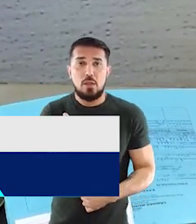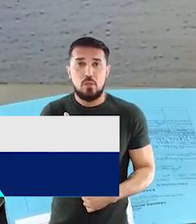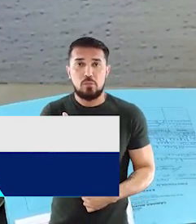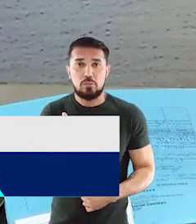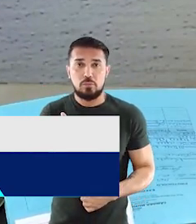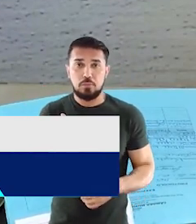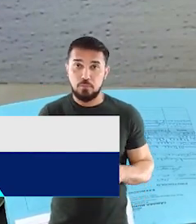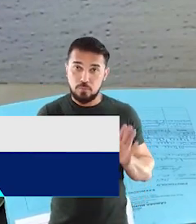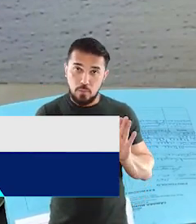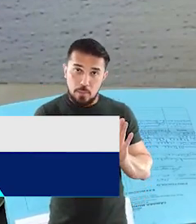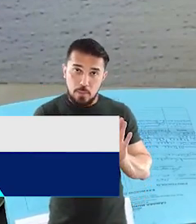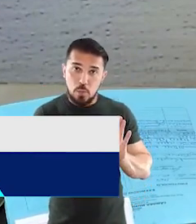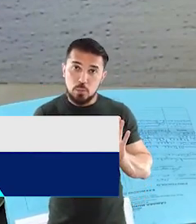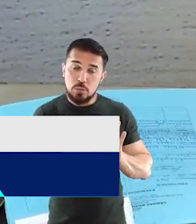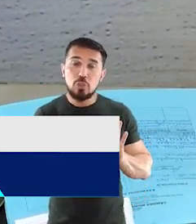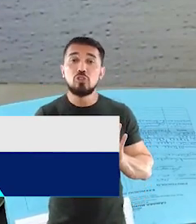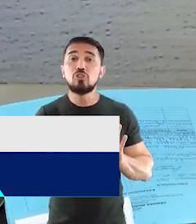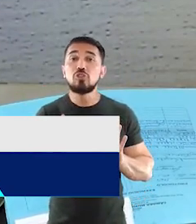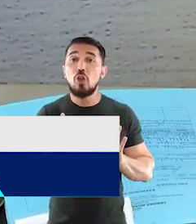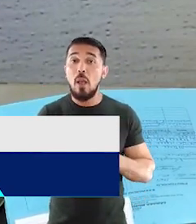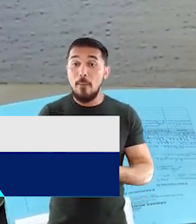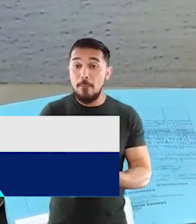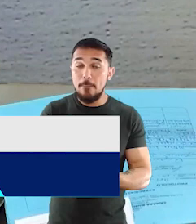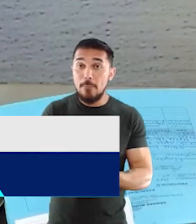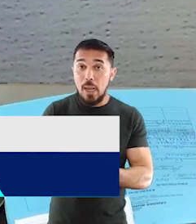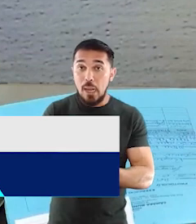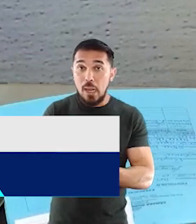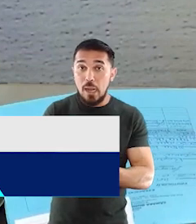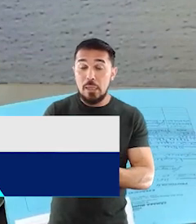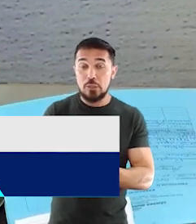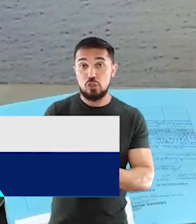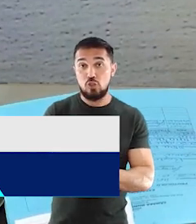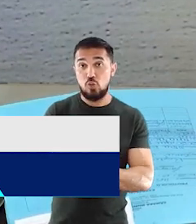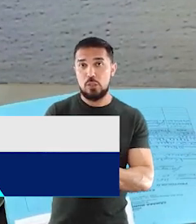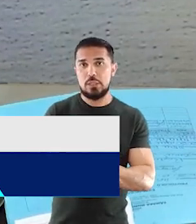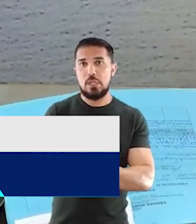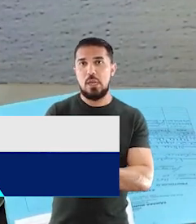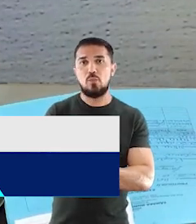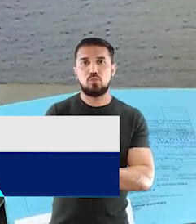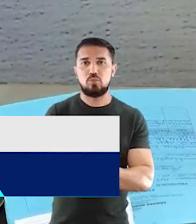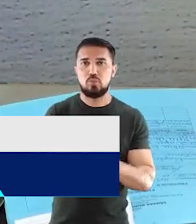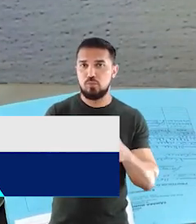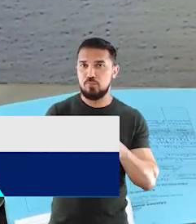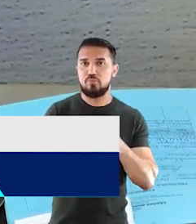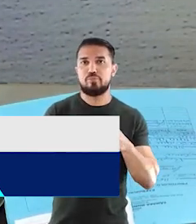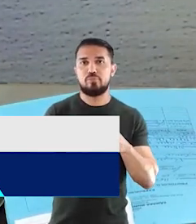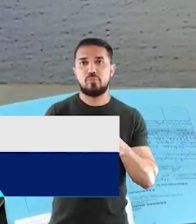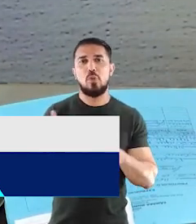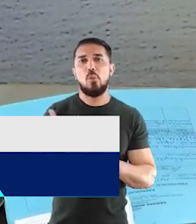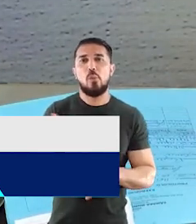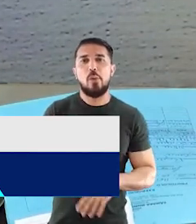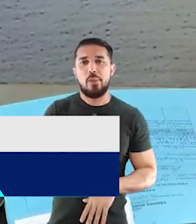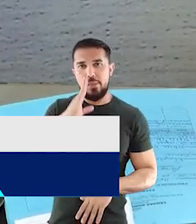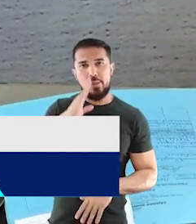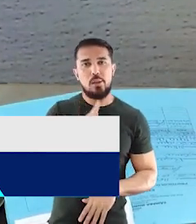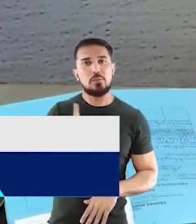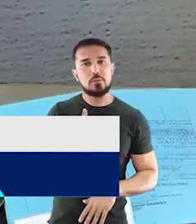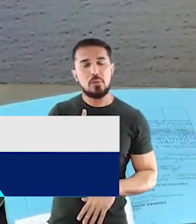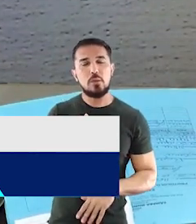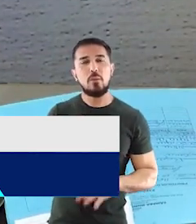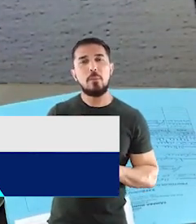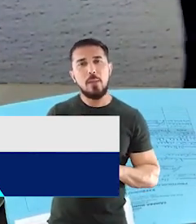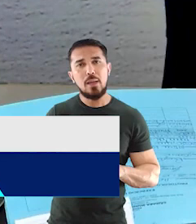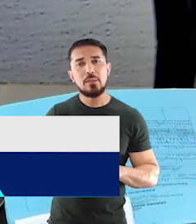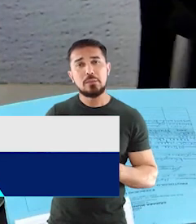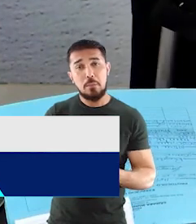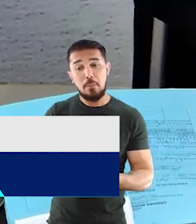pedindo através desse projeto de lei é que pague a tarifa social. Nós não queremos nada de graça que essas entidades paguem, mas que paguem uma